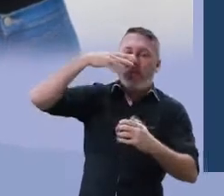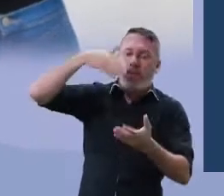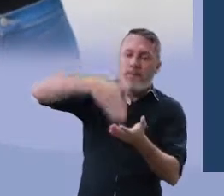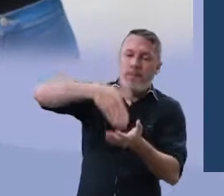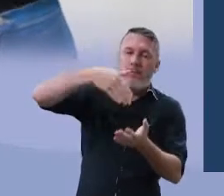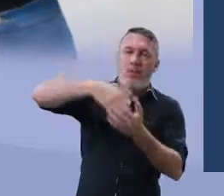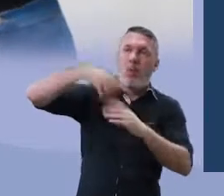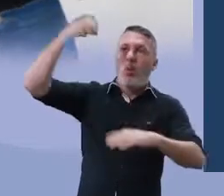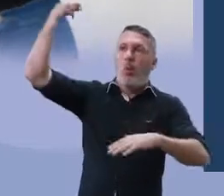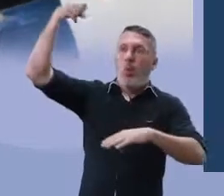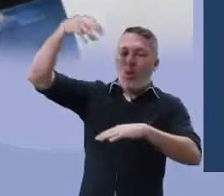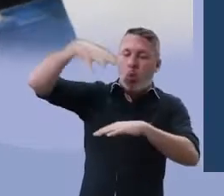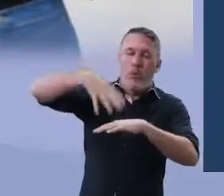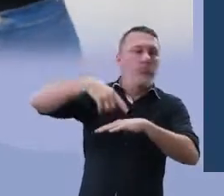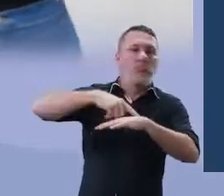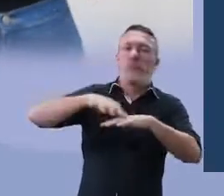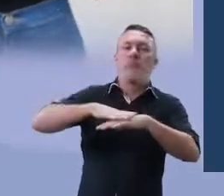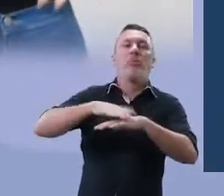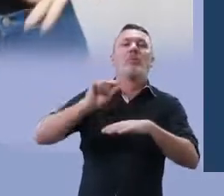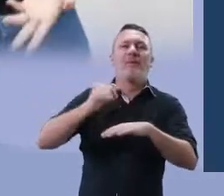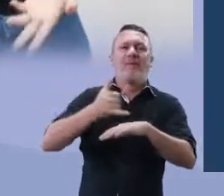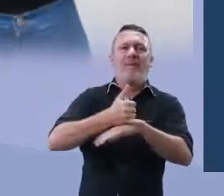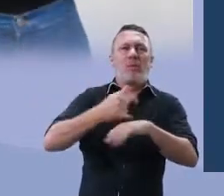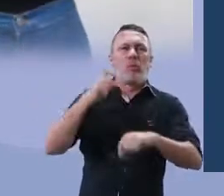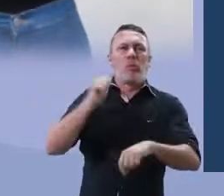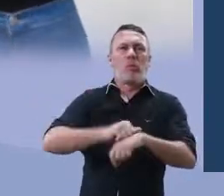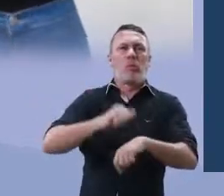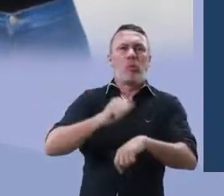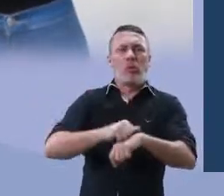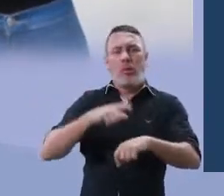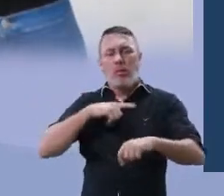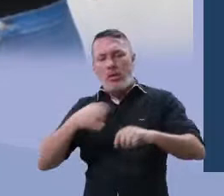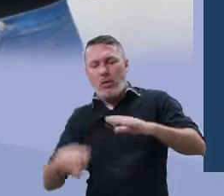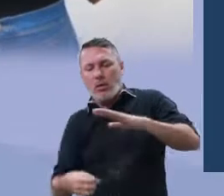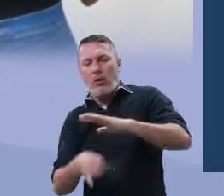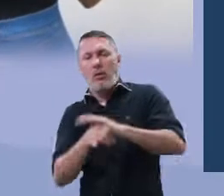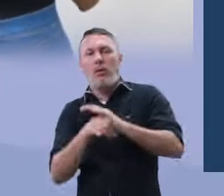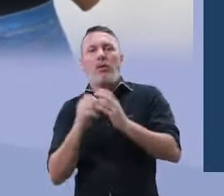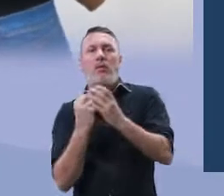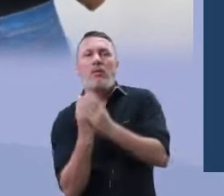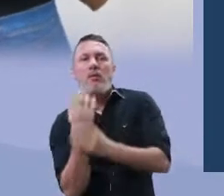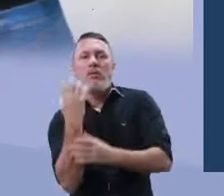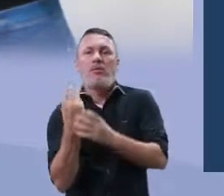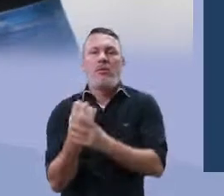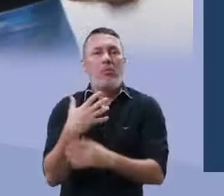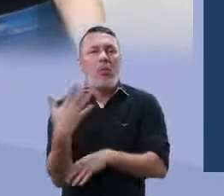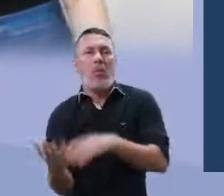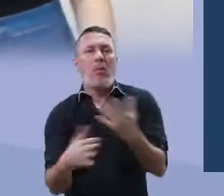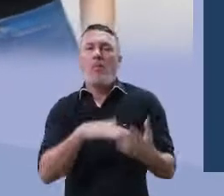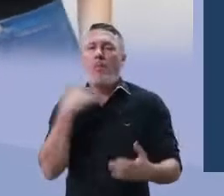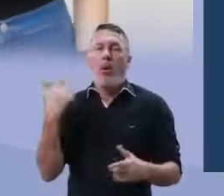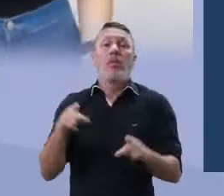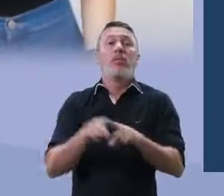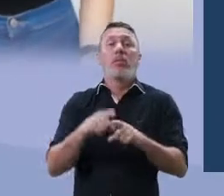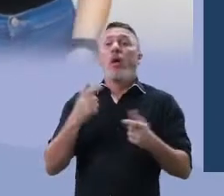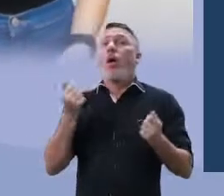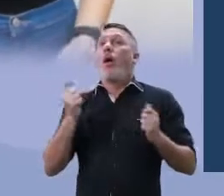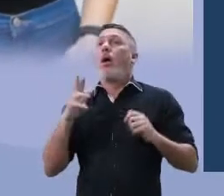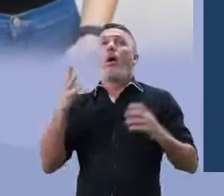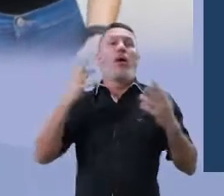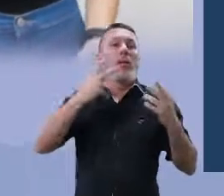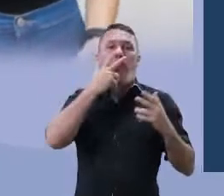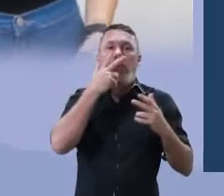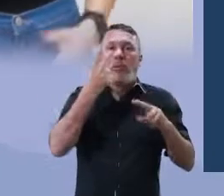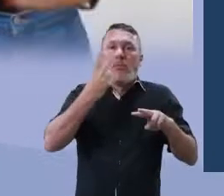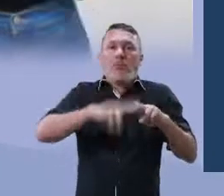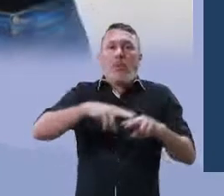luz não conseguiu entrar, automaticamente o fitoplâncton não conseguiu fazer fotossíntese e todo o local ali ficou fadado